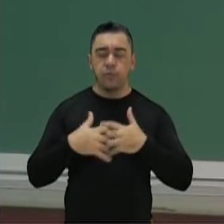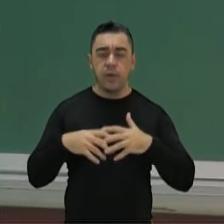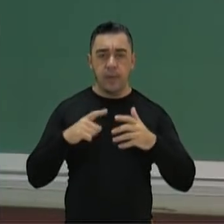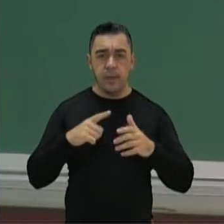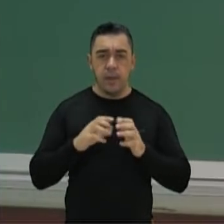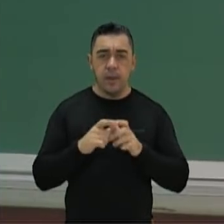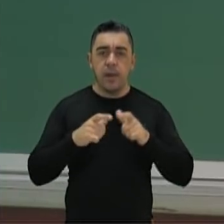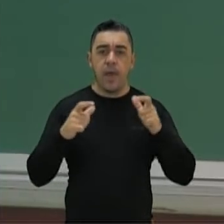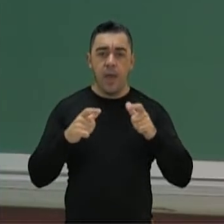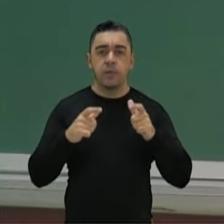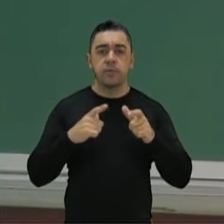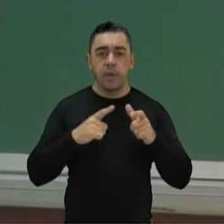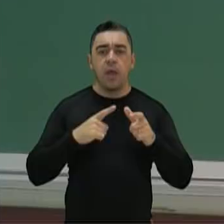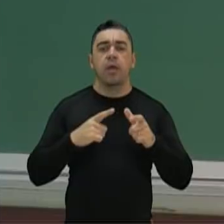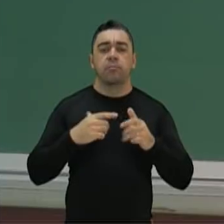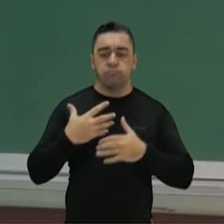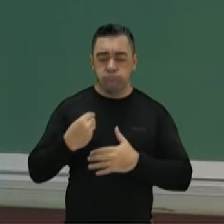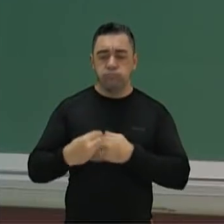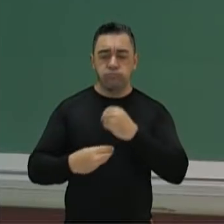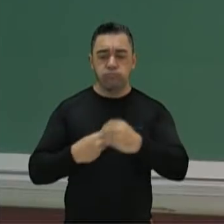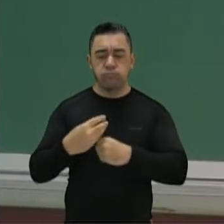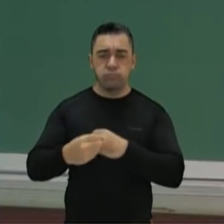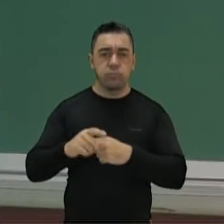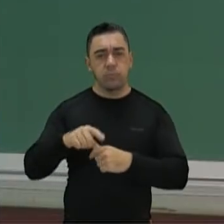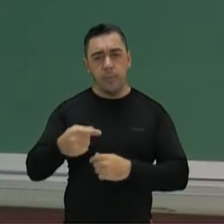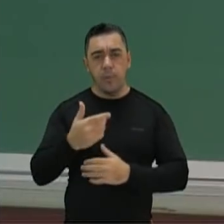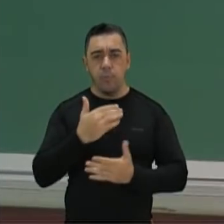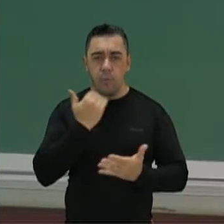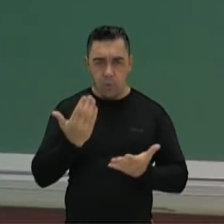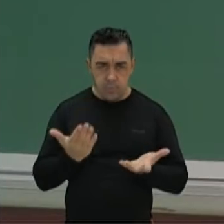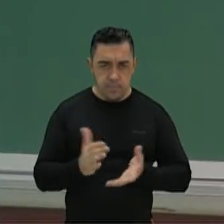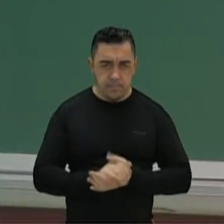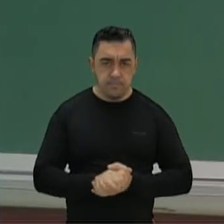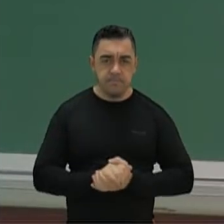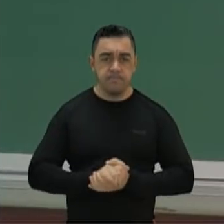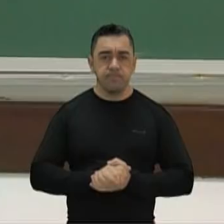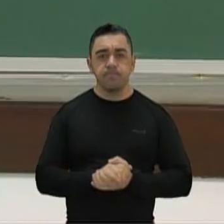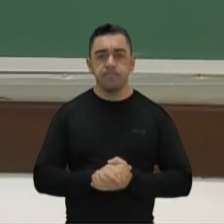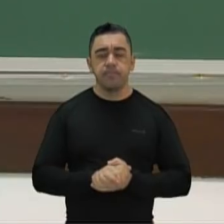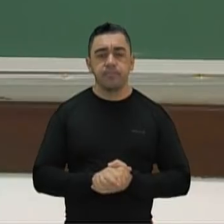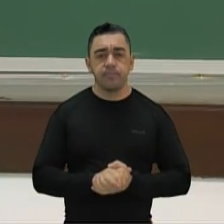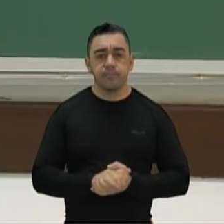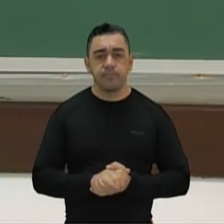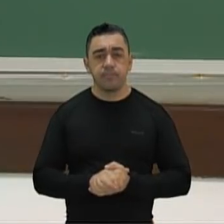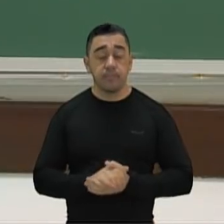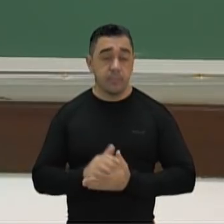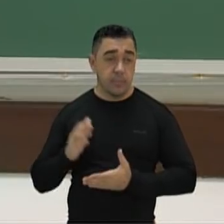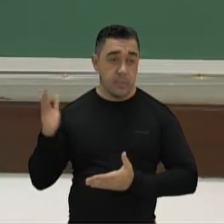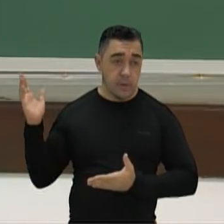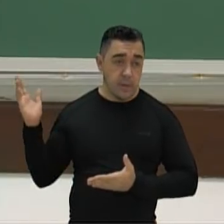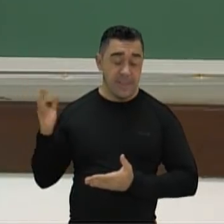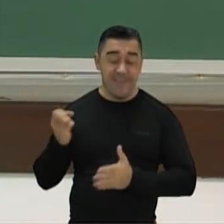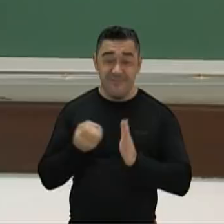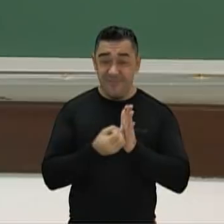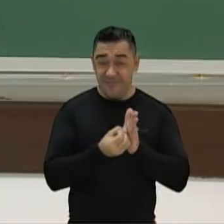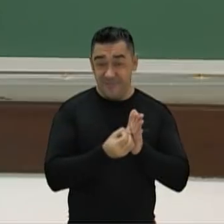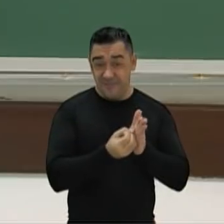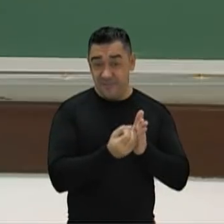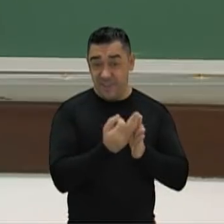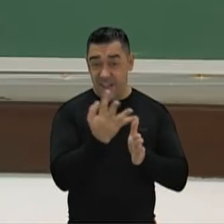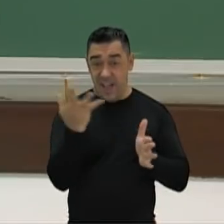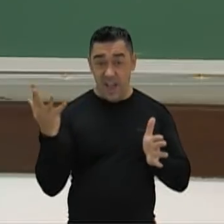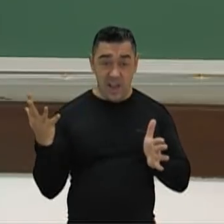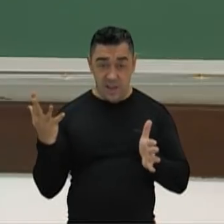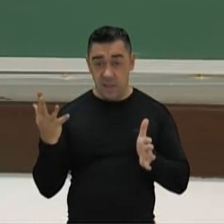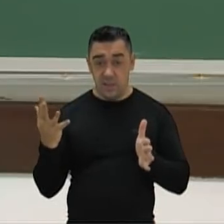cresce, ele se reproduz e ele morre. Muito bem. E aqueles seres vivos formados por várias células